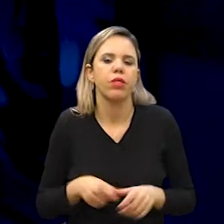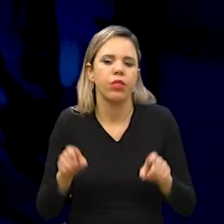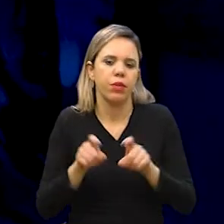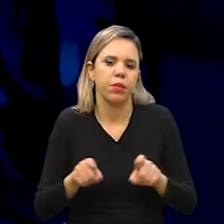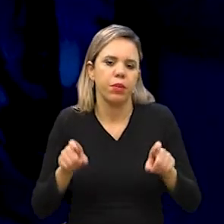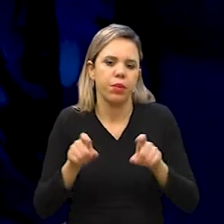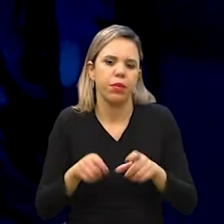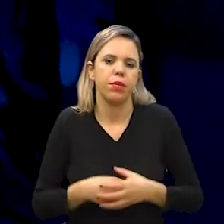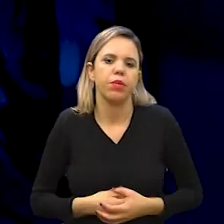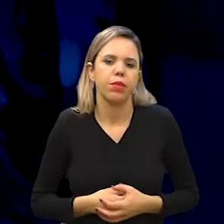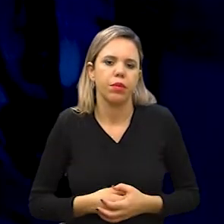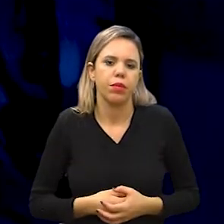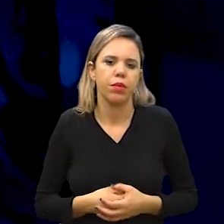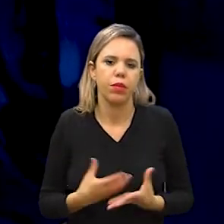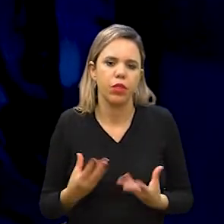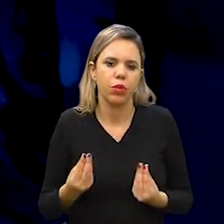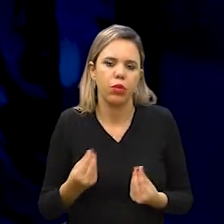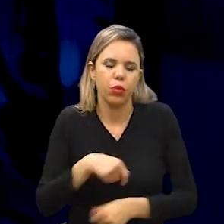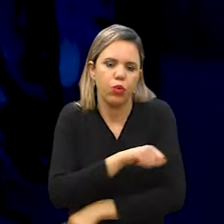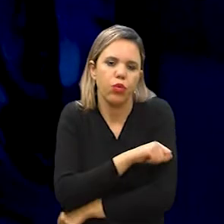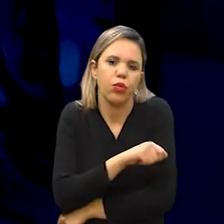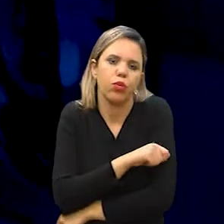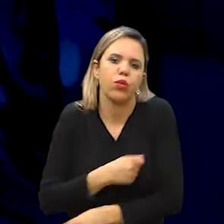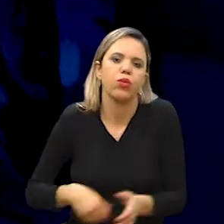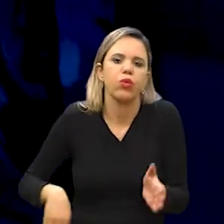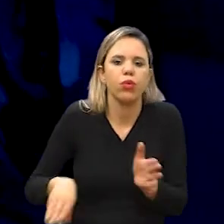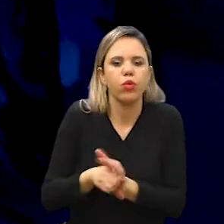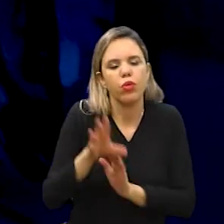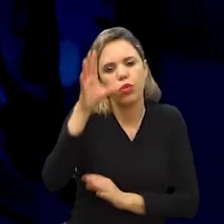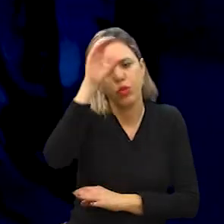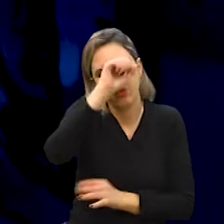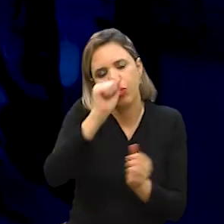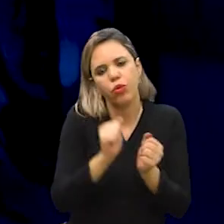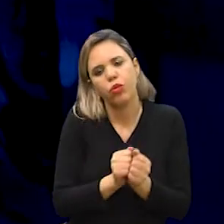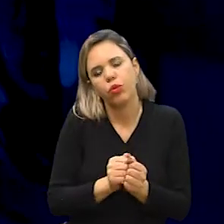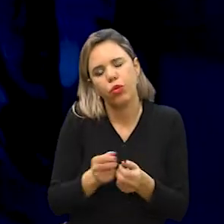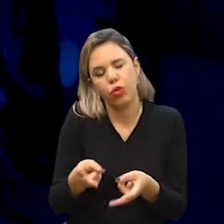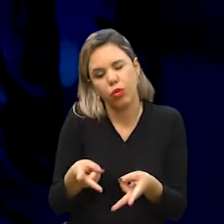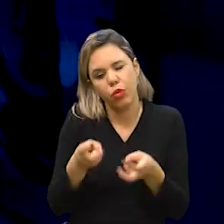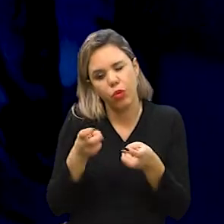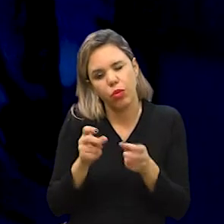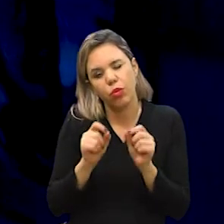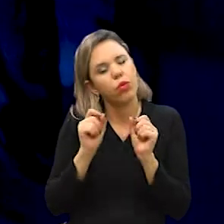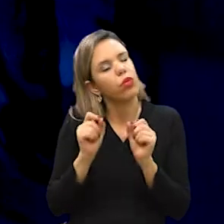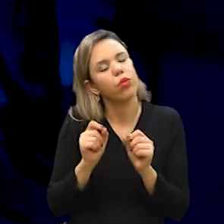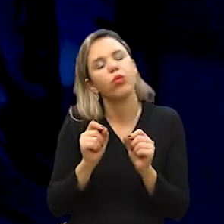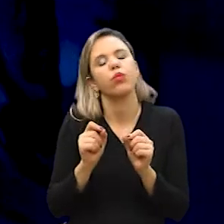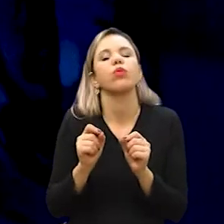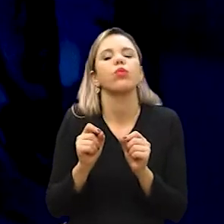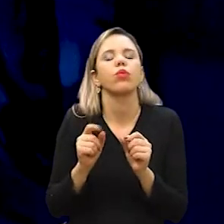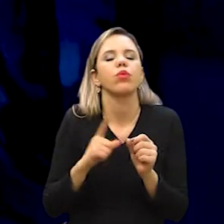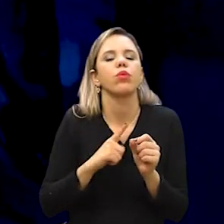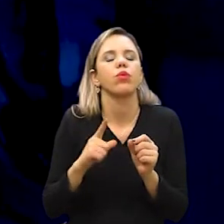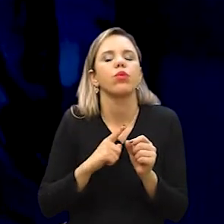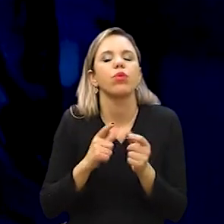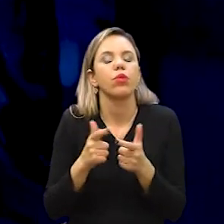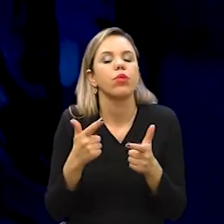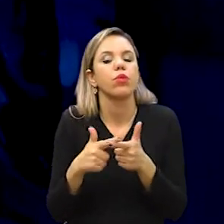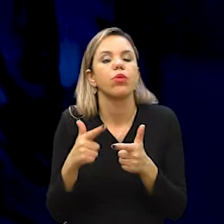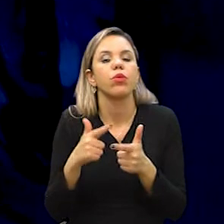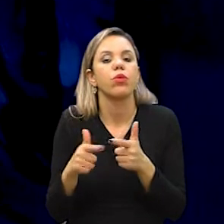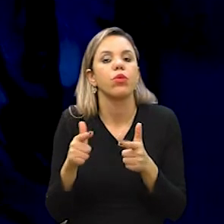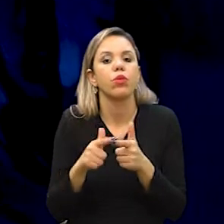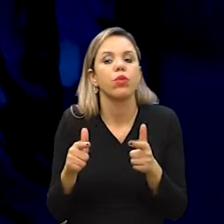mercado da informática. E muitos alunos vieram aprender com a gente, só que eu percebi que existia um